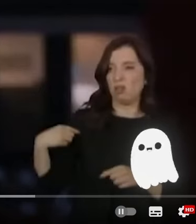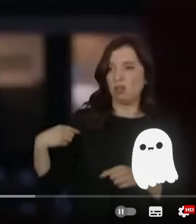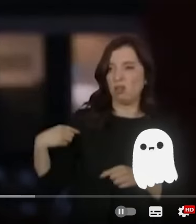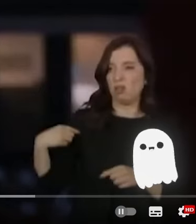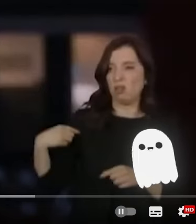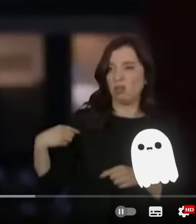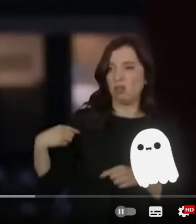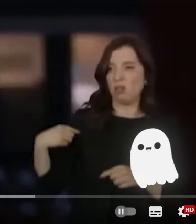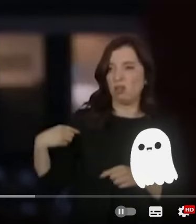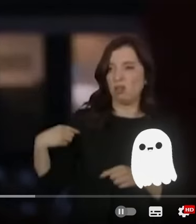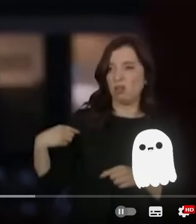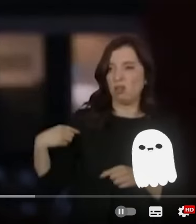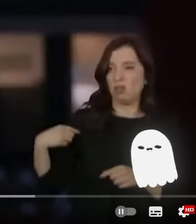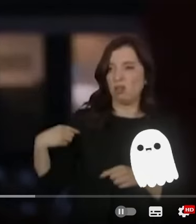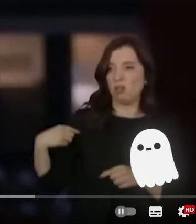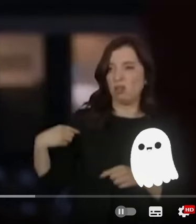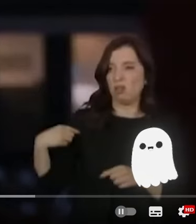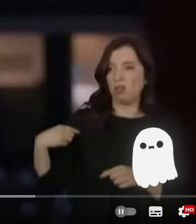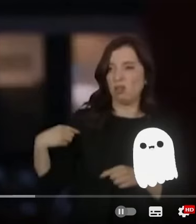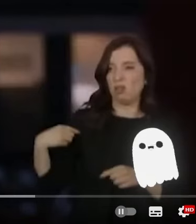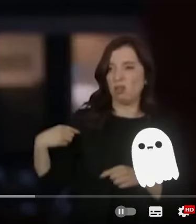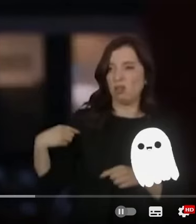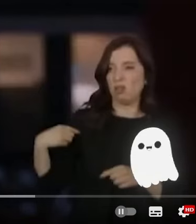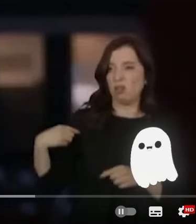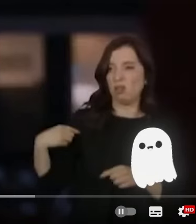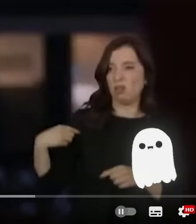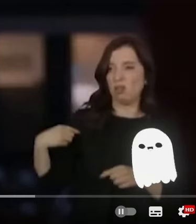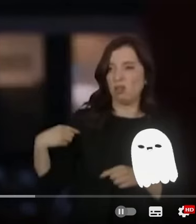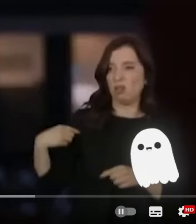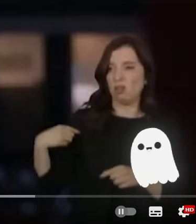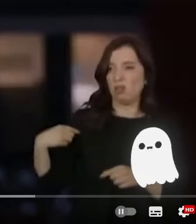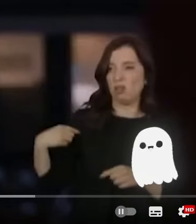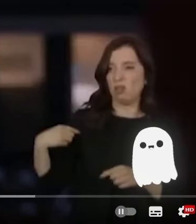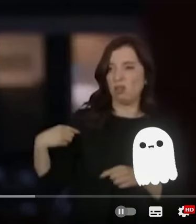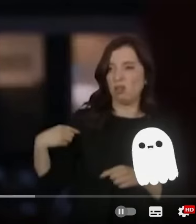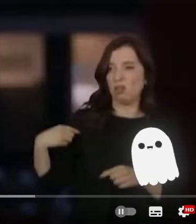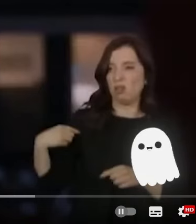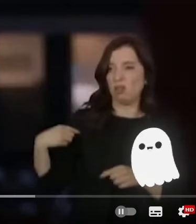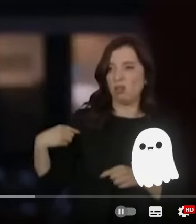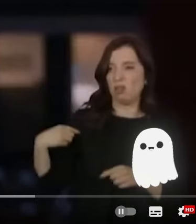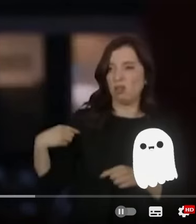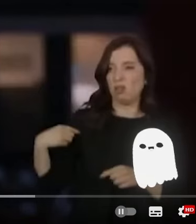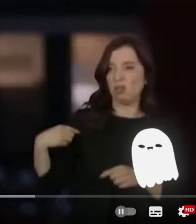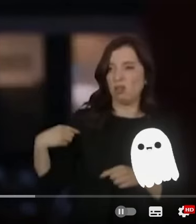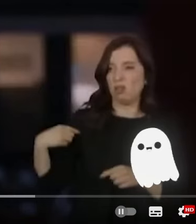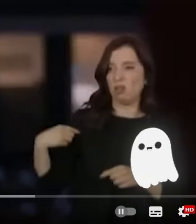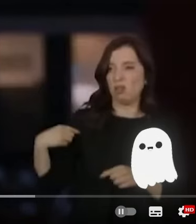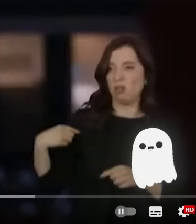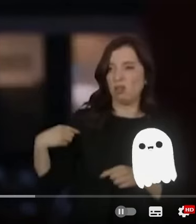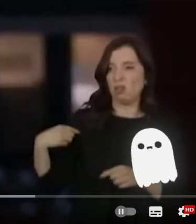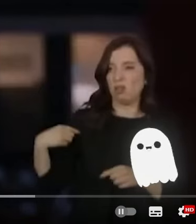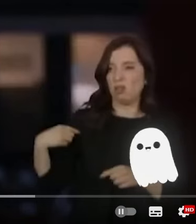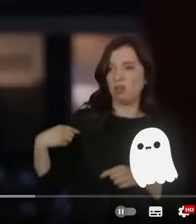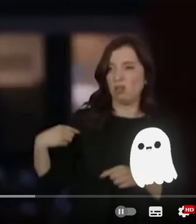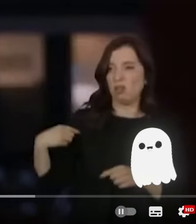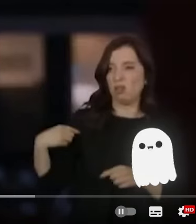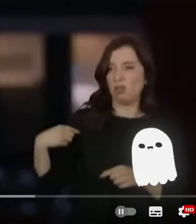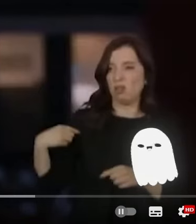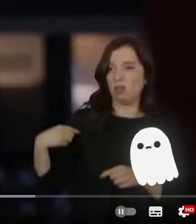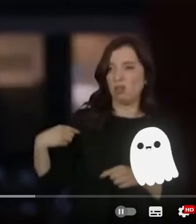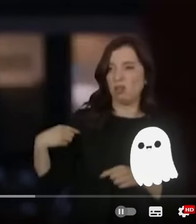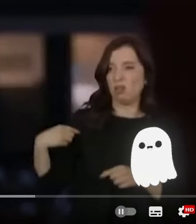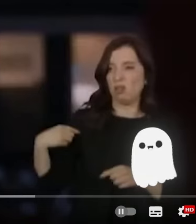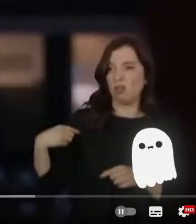Não. Marcela Goswest, obrigada pelos 20. Muito obrigada, meu amor. E Luar, obrigada pelo subgift pra Maria